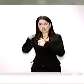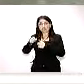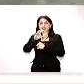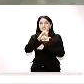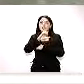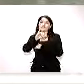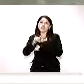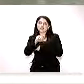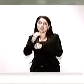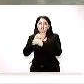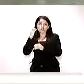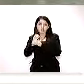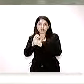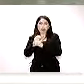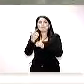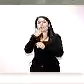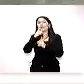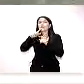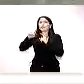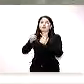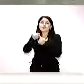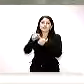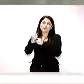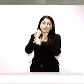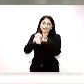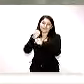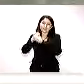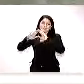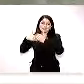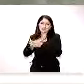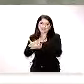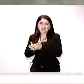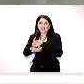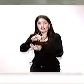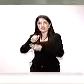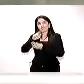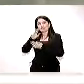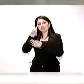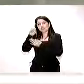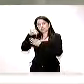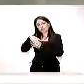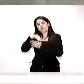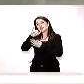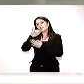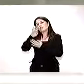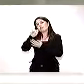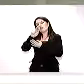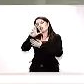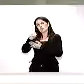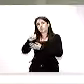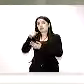Jardim Líbano conforme exigências editalícias aqui a instrução foi longa